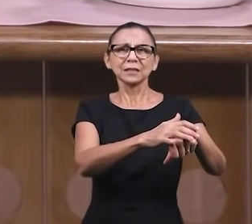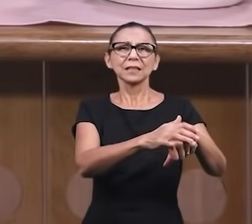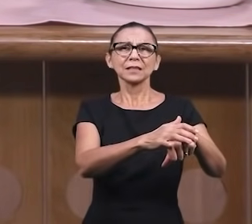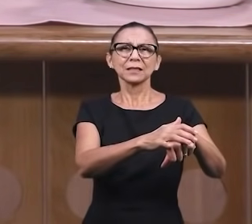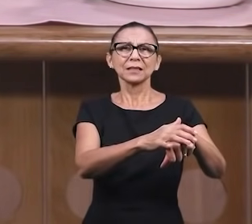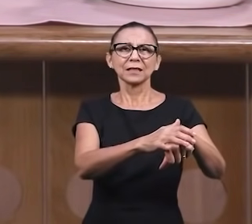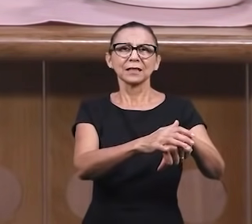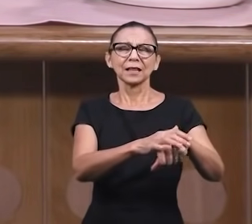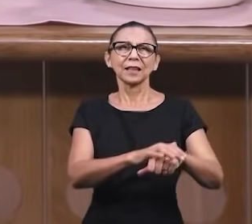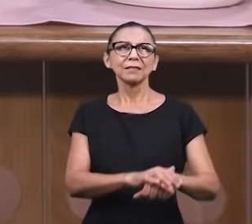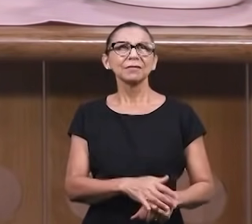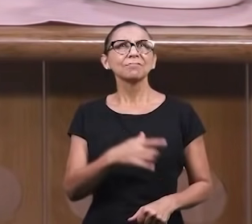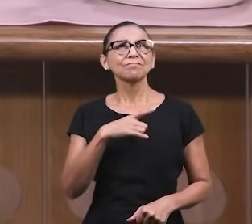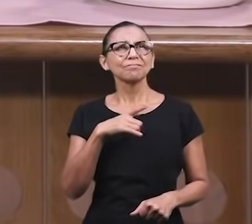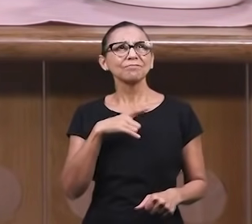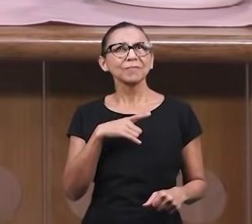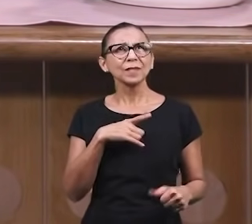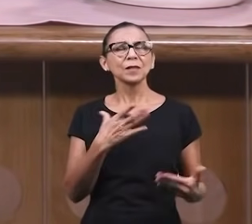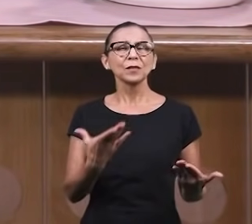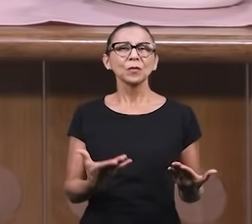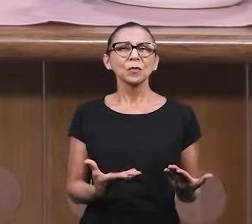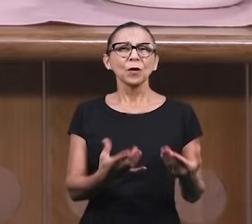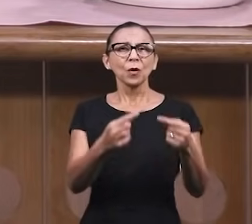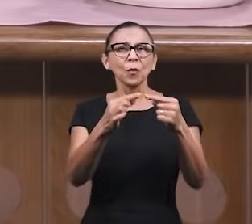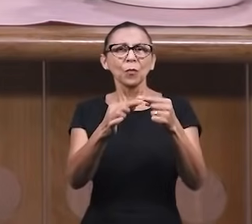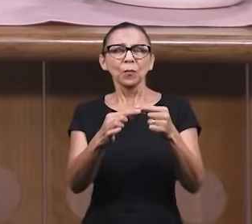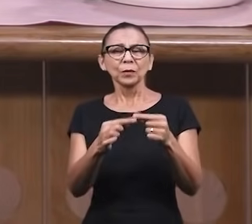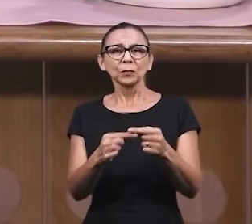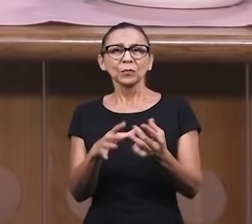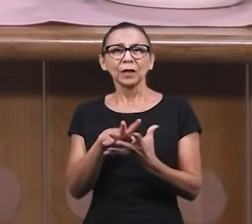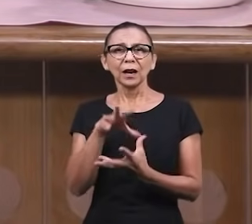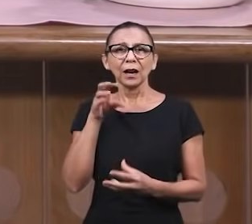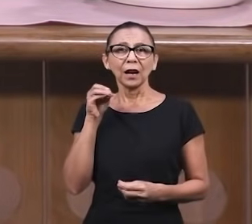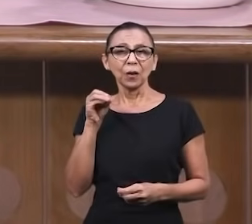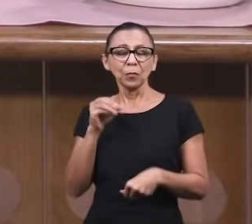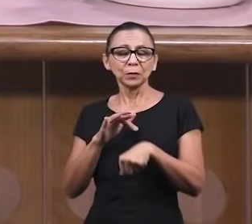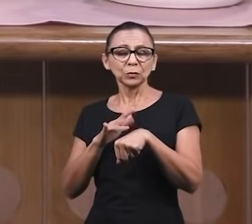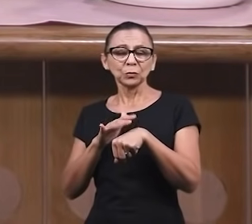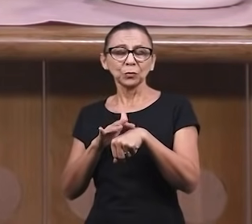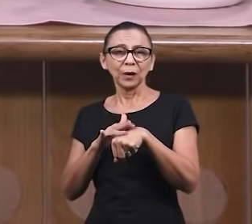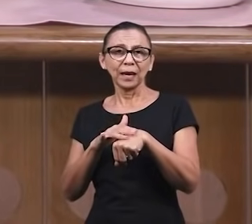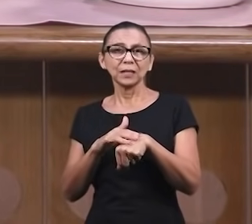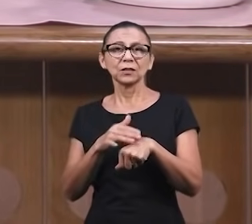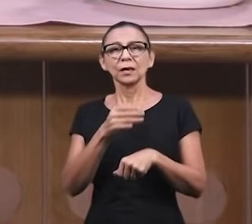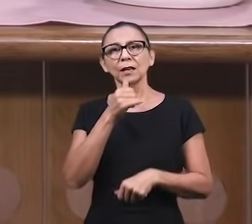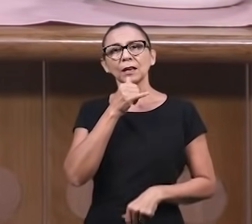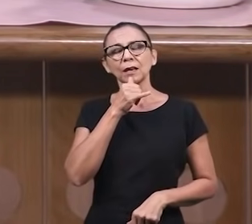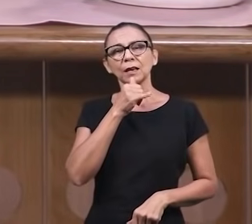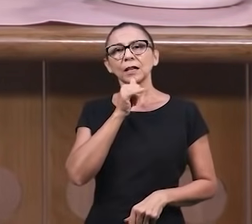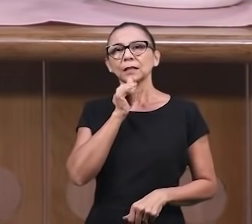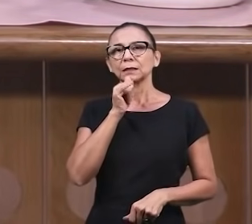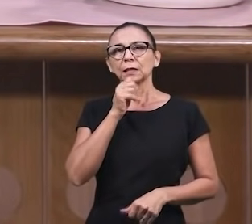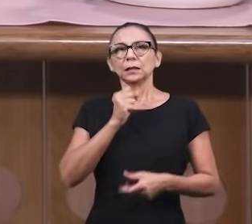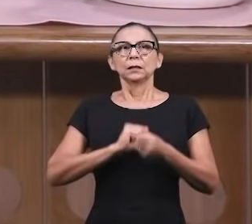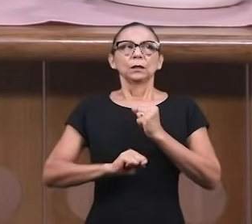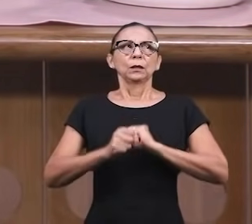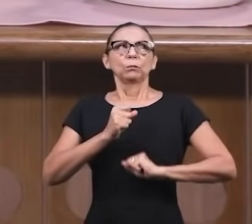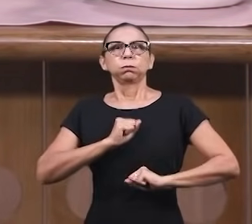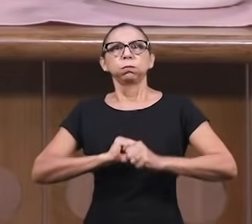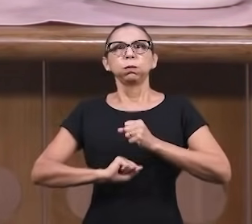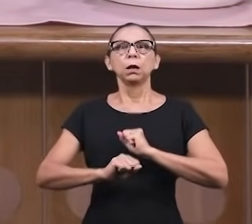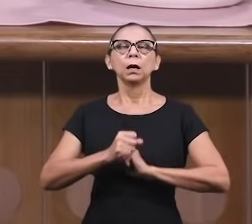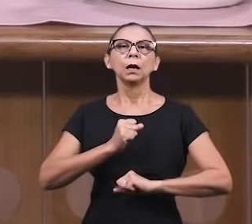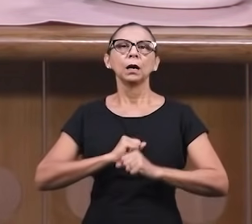já diziam. Lá, há mais de 2000 anos atrás, a ansiedade, que é a ânsia,